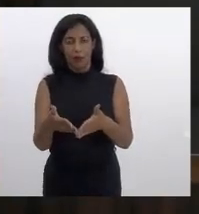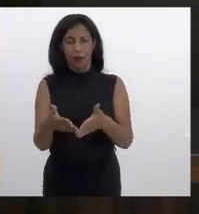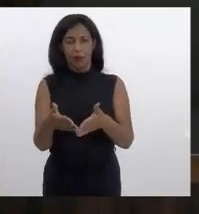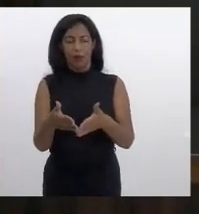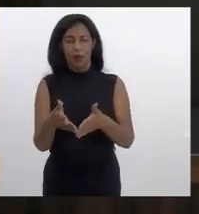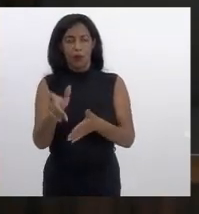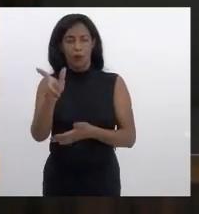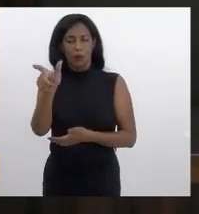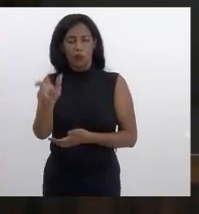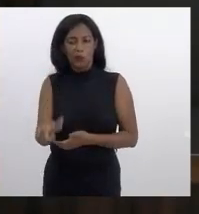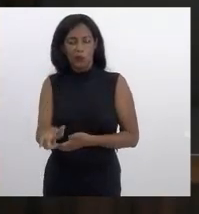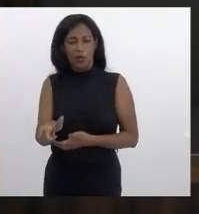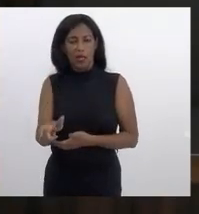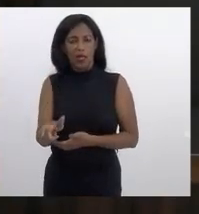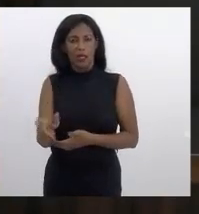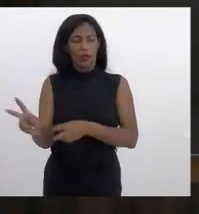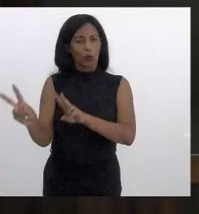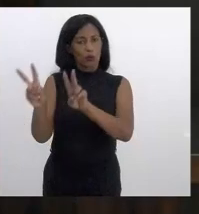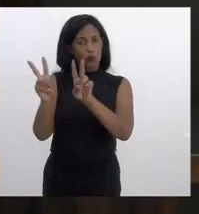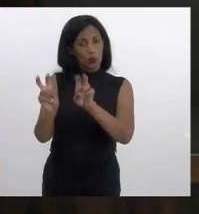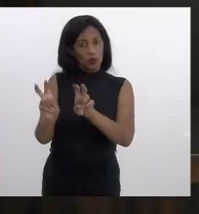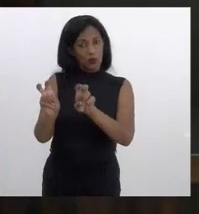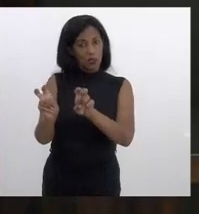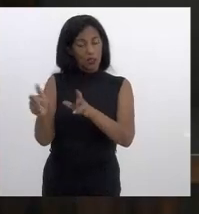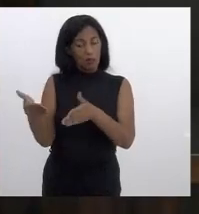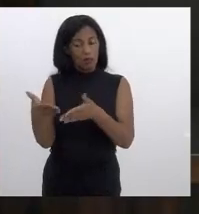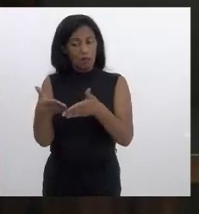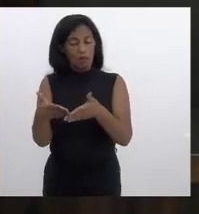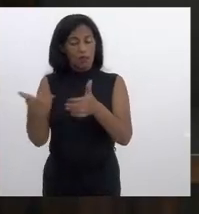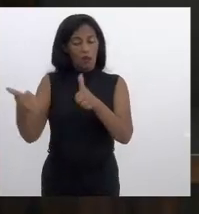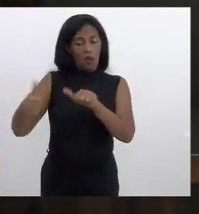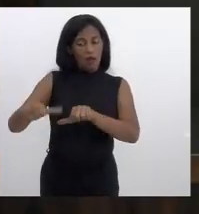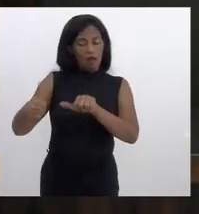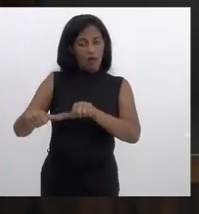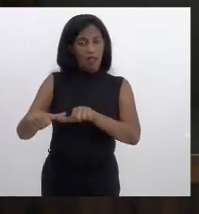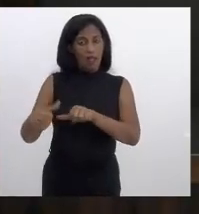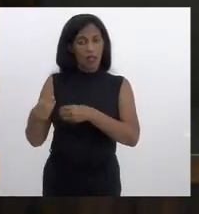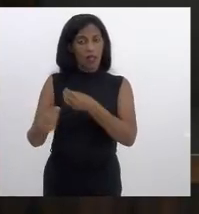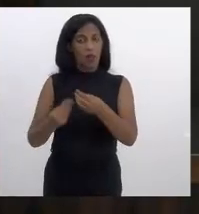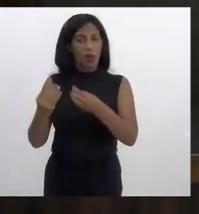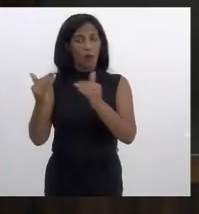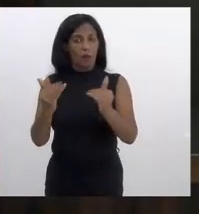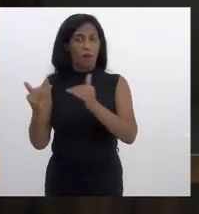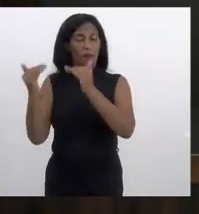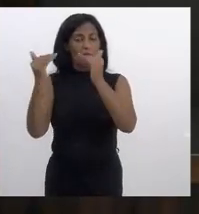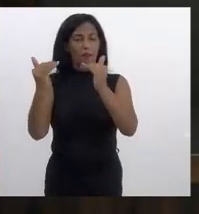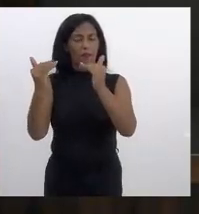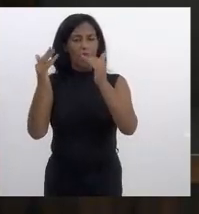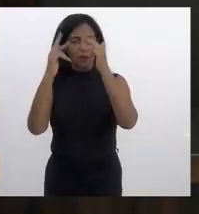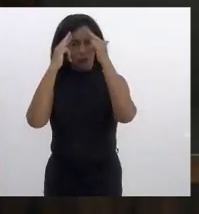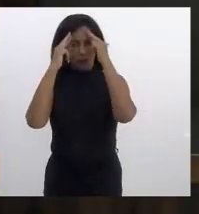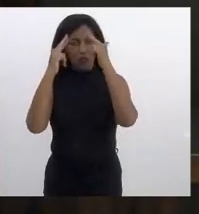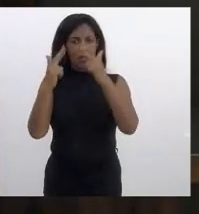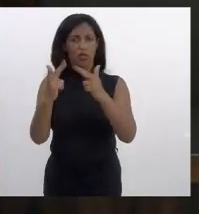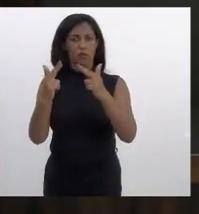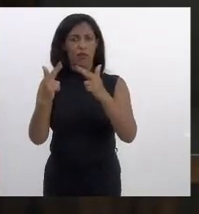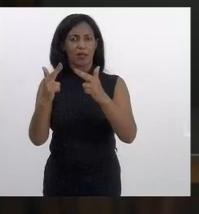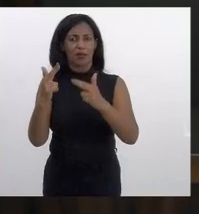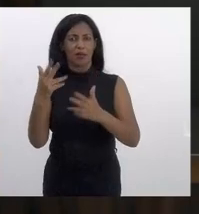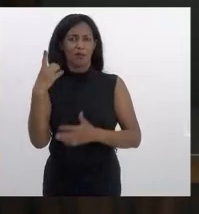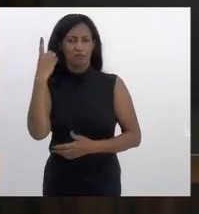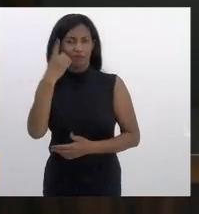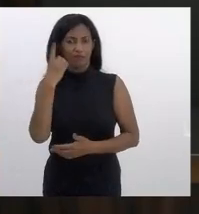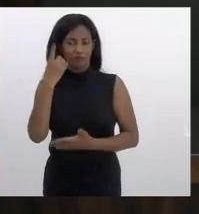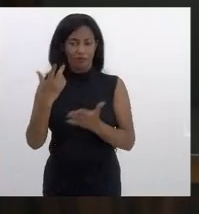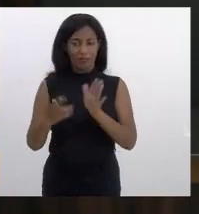caráter menção com o tema mas são serão avaliadas Por uma questão até de mérito respeito ao parlamentar que apresenta